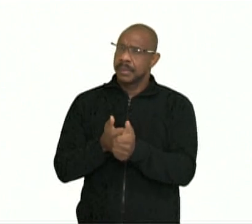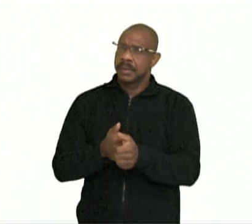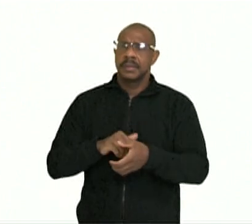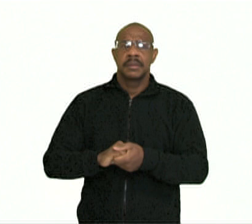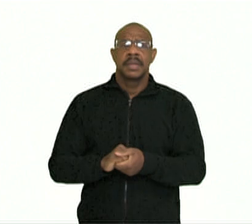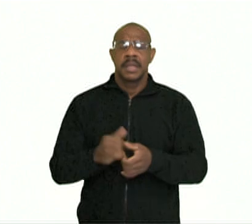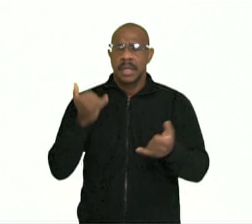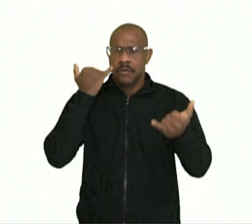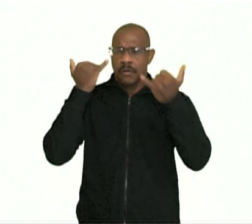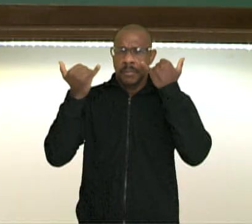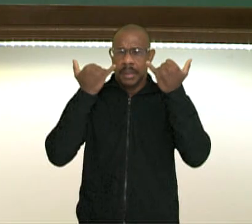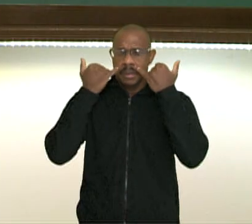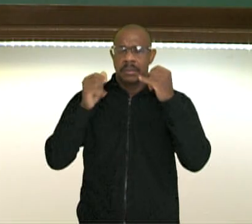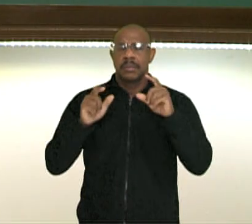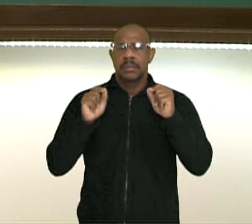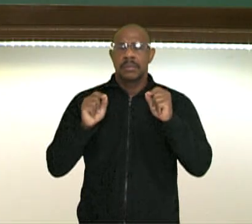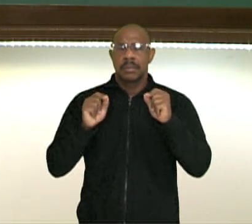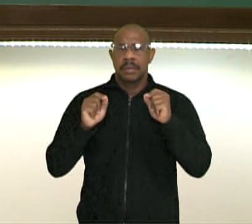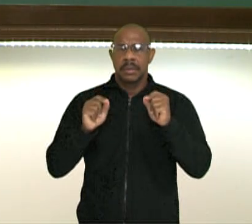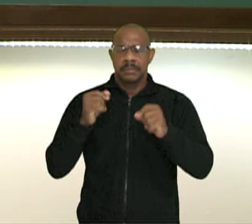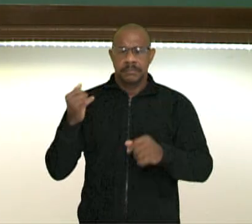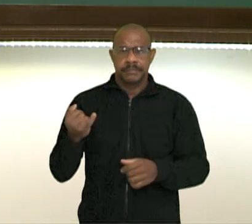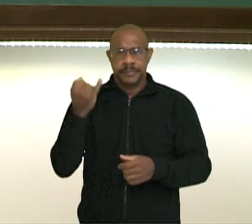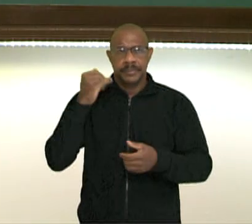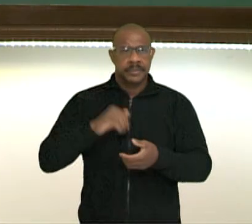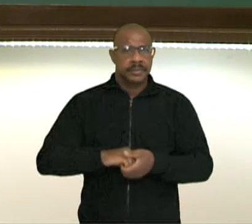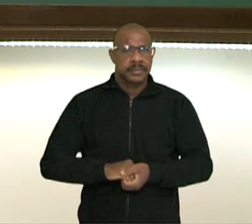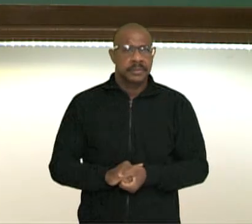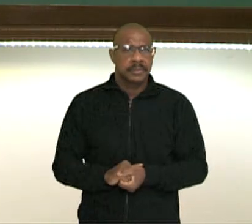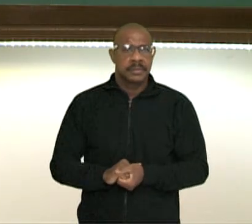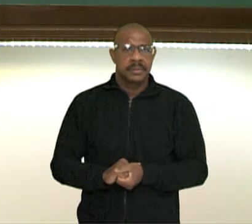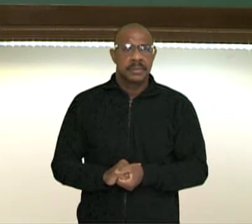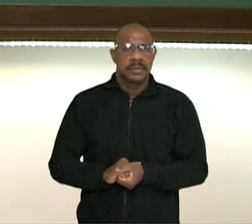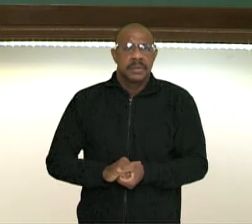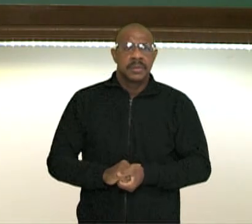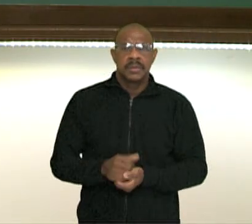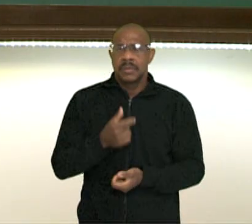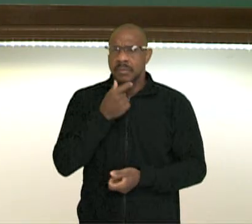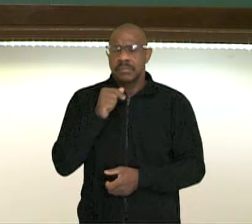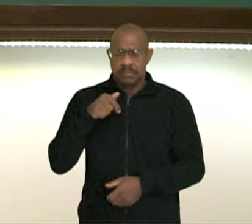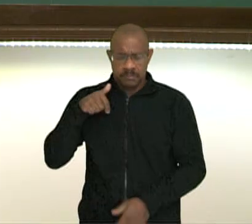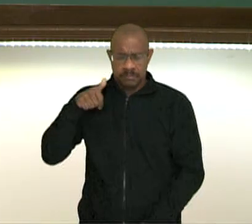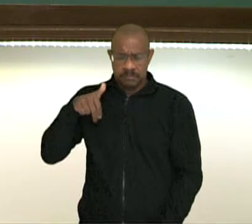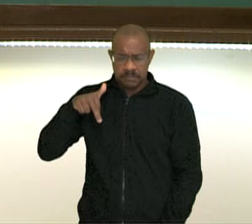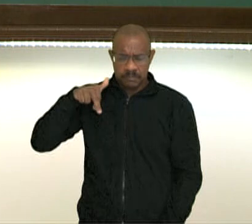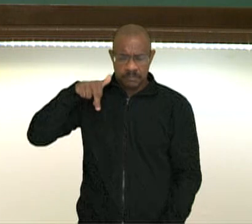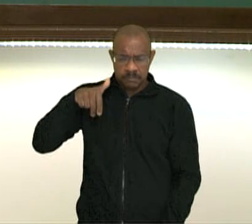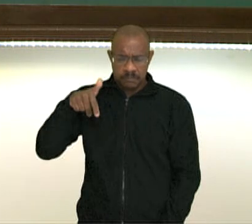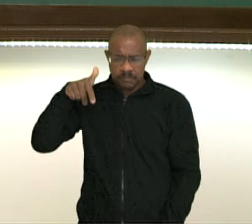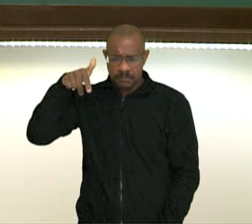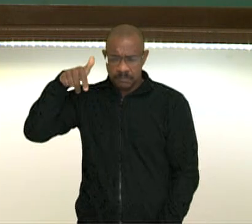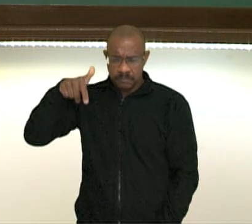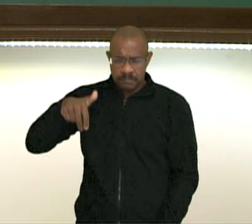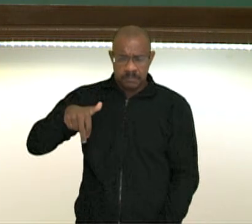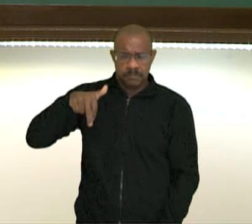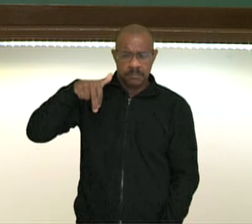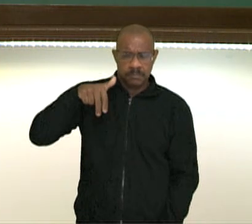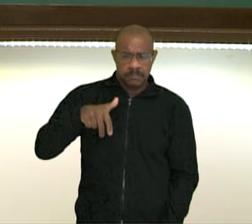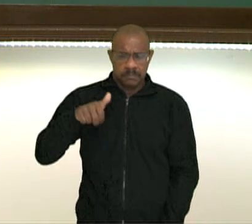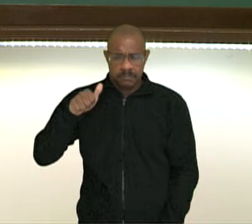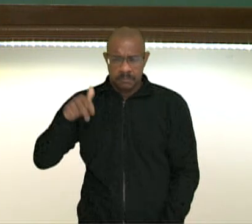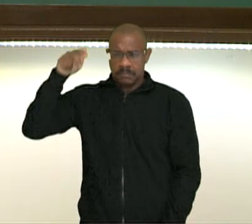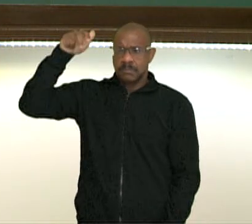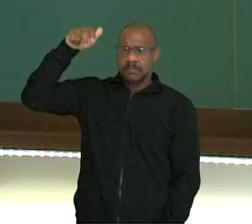essa informação é secular. Um pequeno passo para um homem, um grande salto